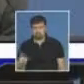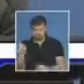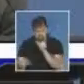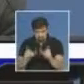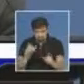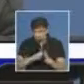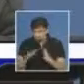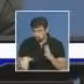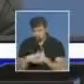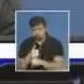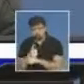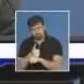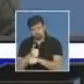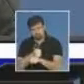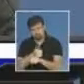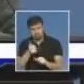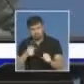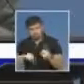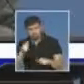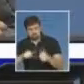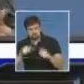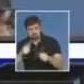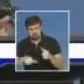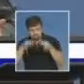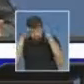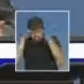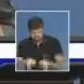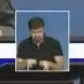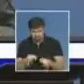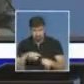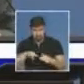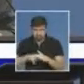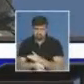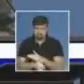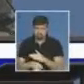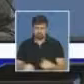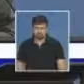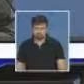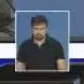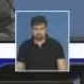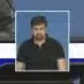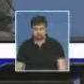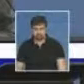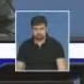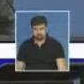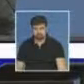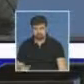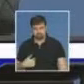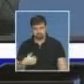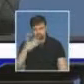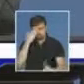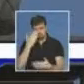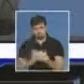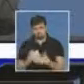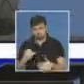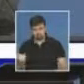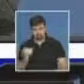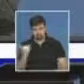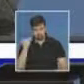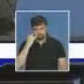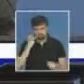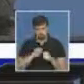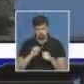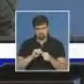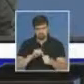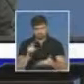Tecnicamente preparados para uma apreciação com a com a profundidade por isso que achei importante fazer